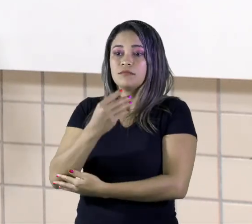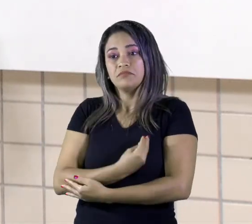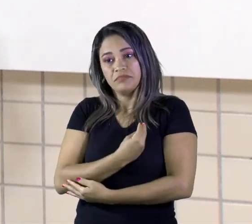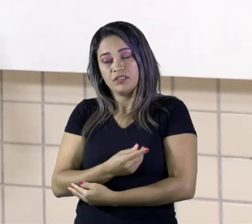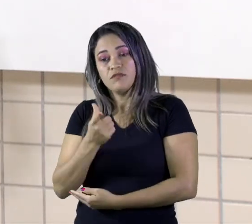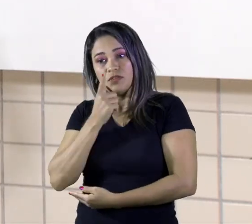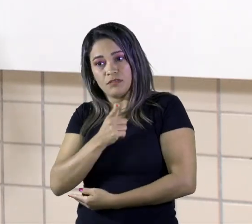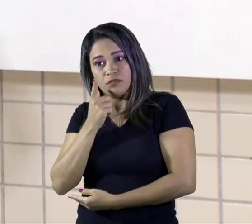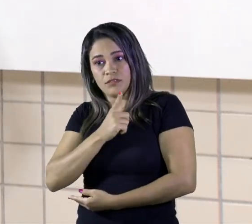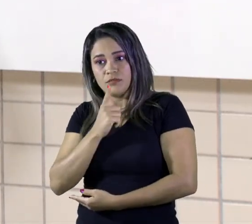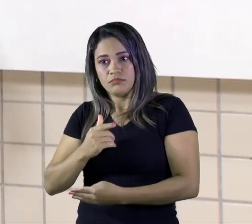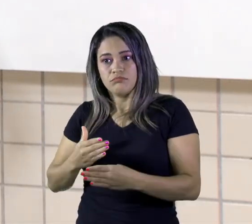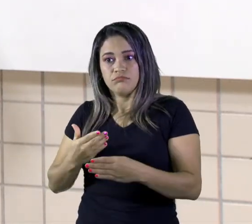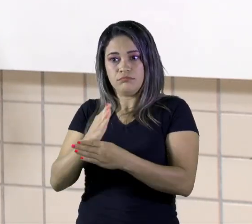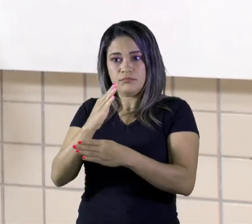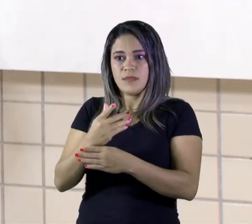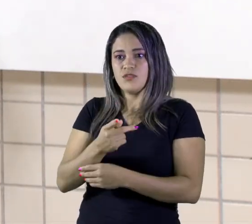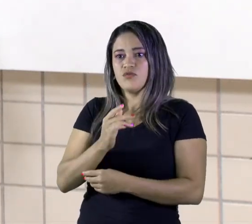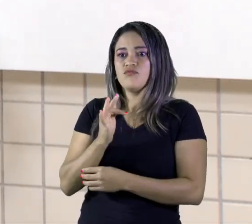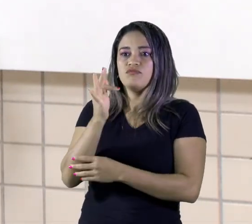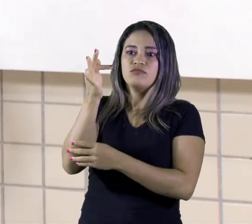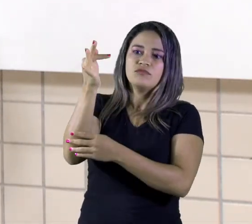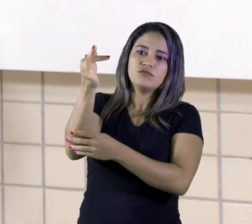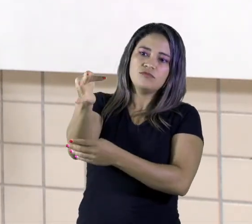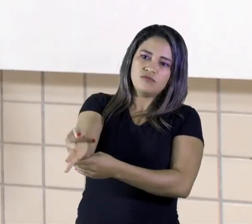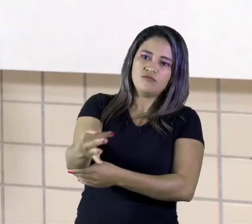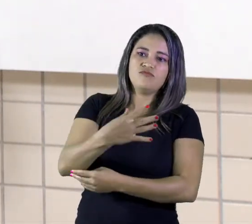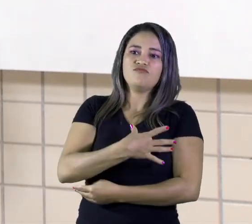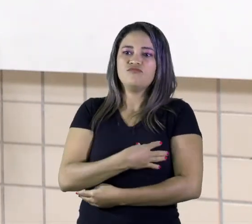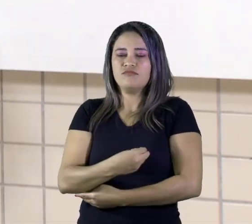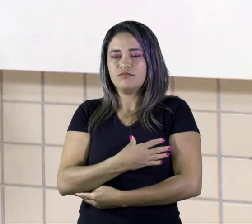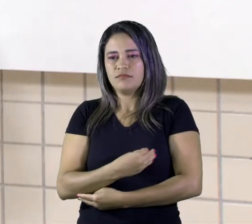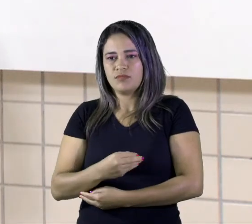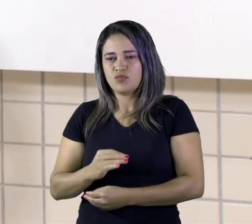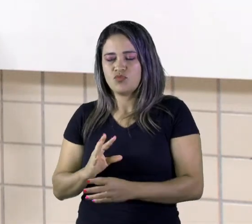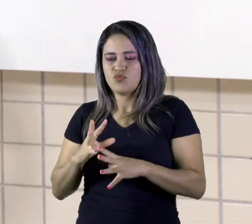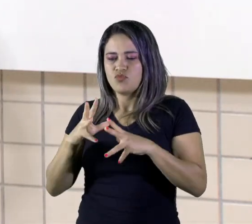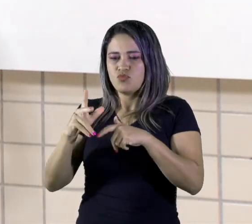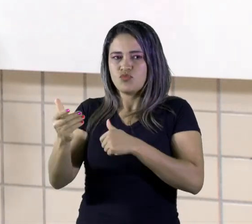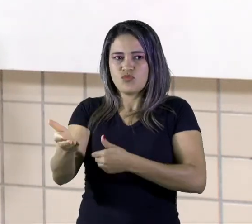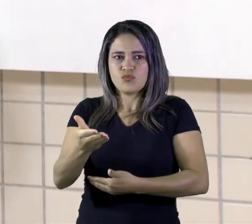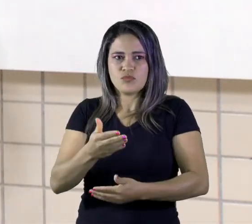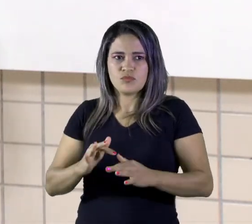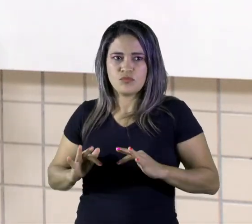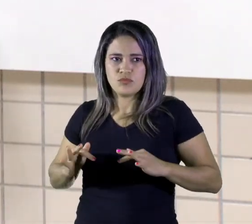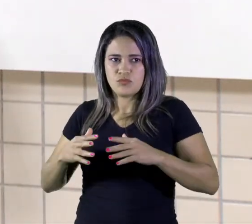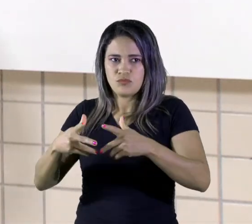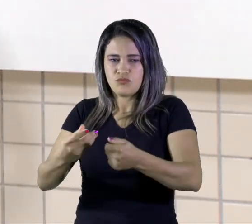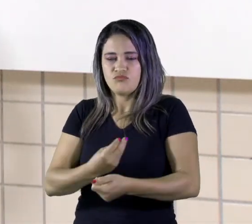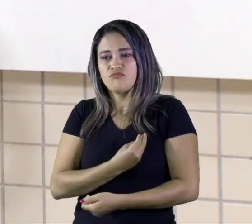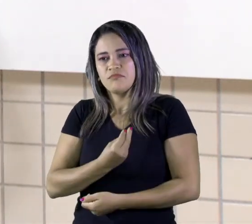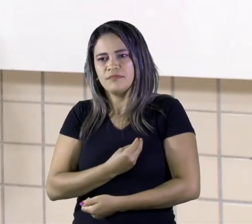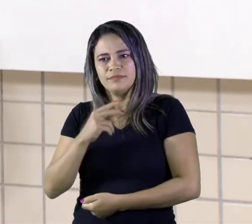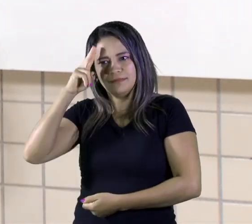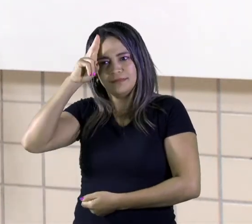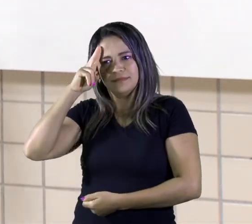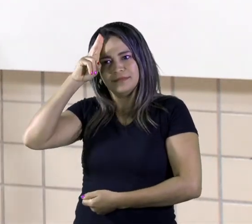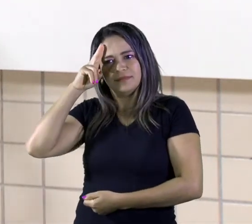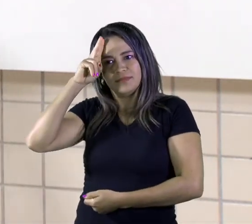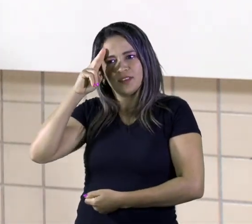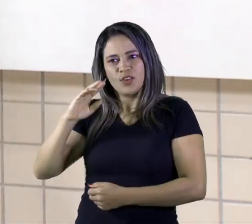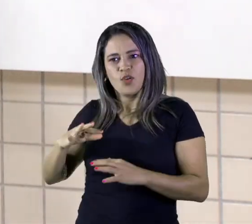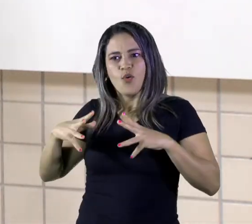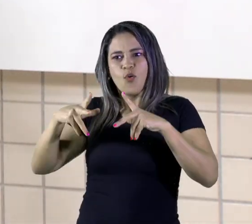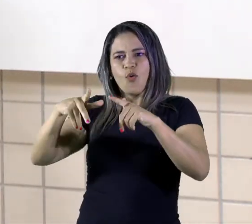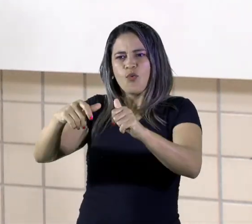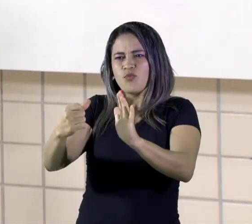conseguir passar aos seus futuros filhos tudo aquilo que você viveu, toda a sua história, todo o marco